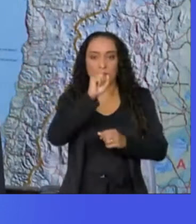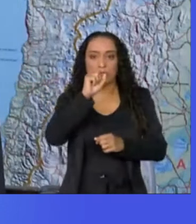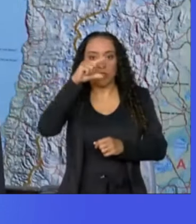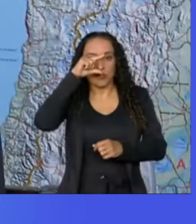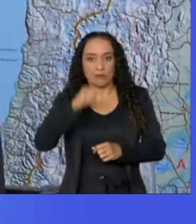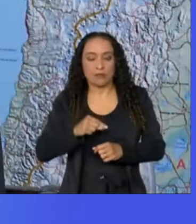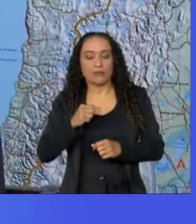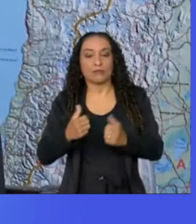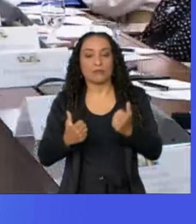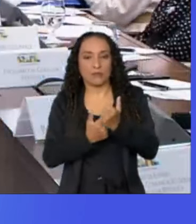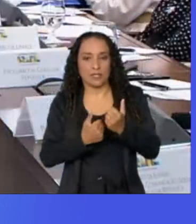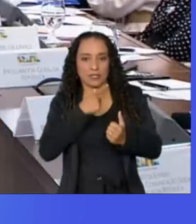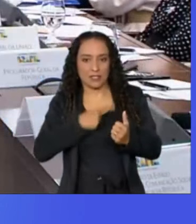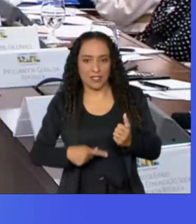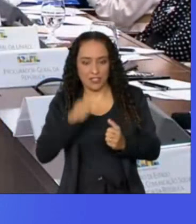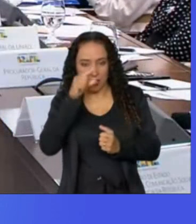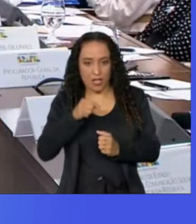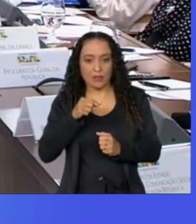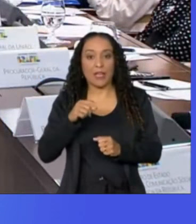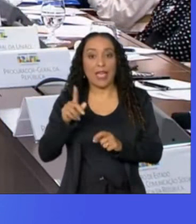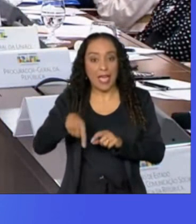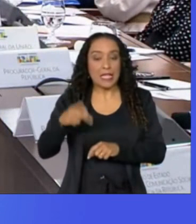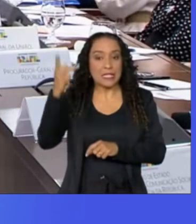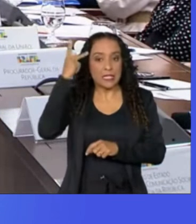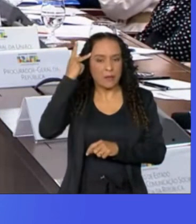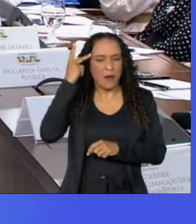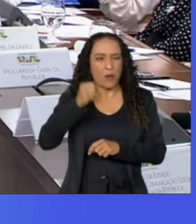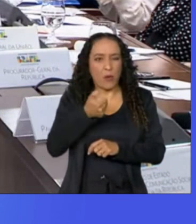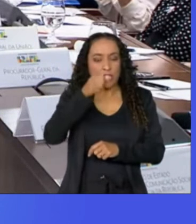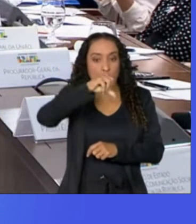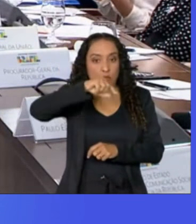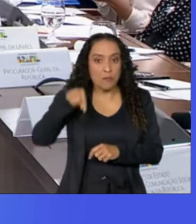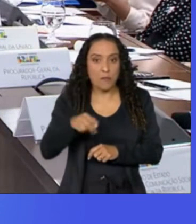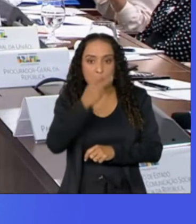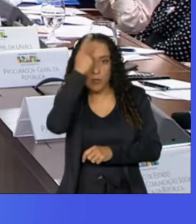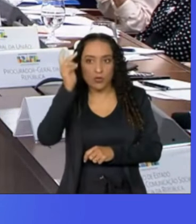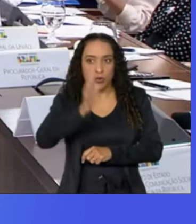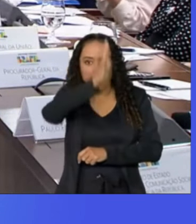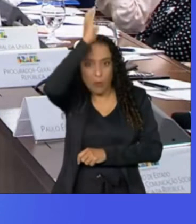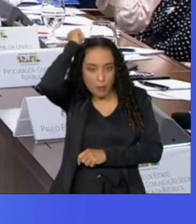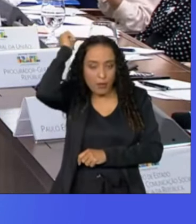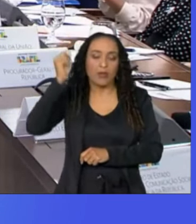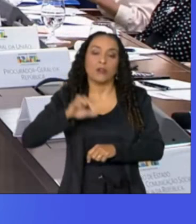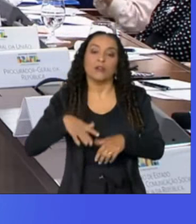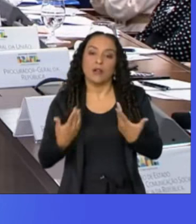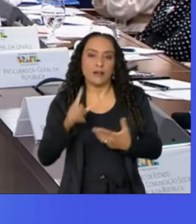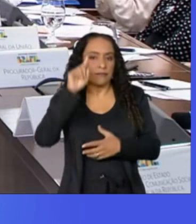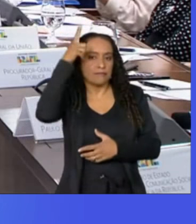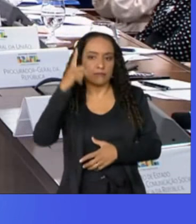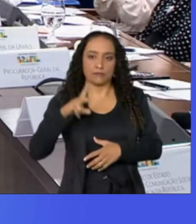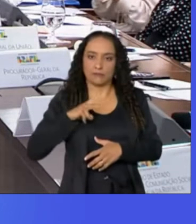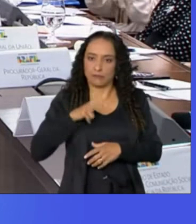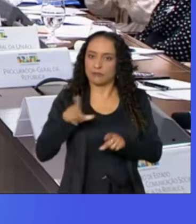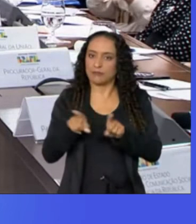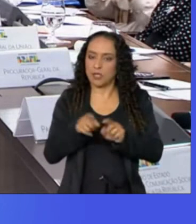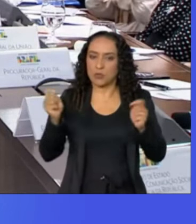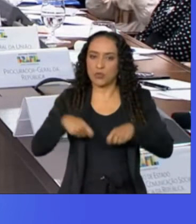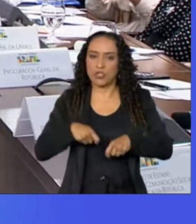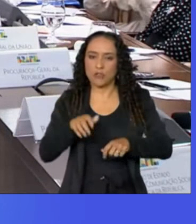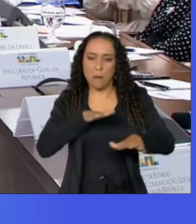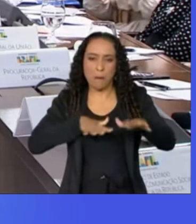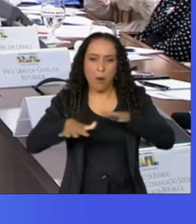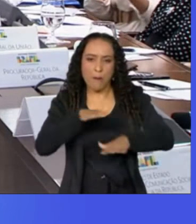estado de São Paulo tem 9.000 quase 9.000 pessoas no corpo de bombeiros a iniciativa privada foi capaz de